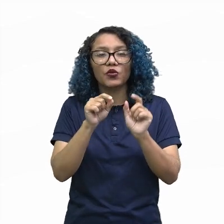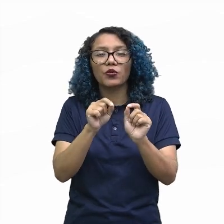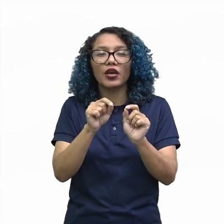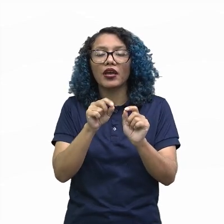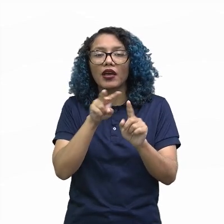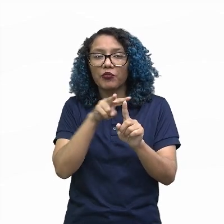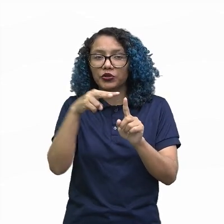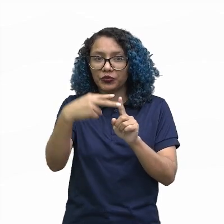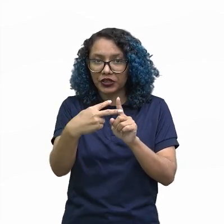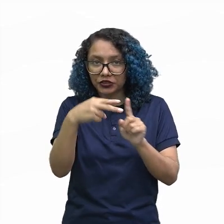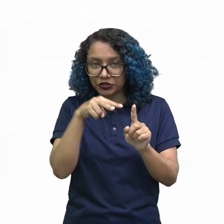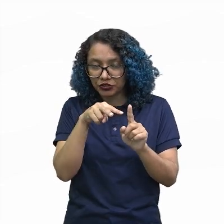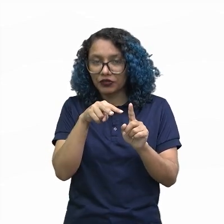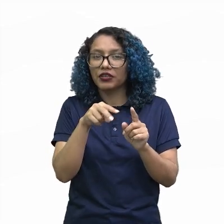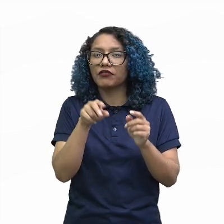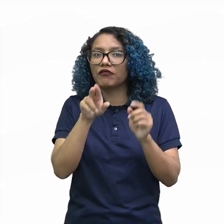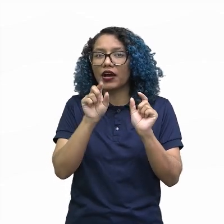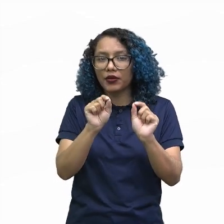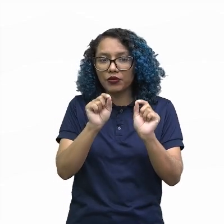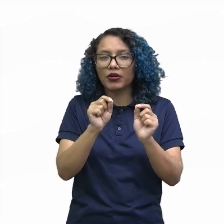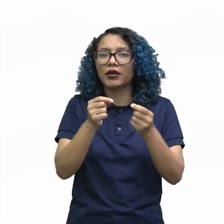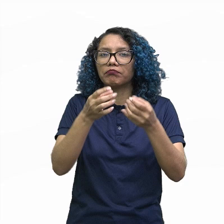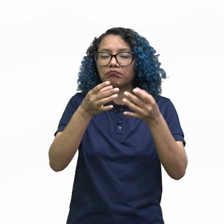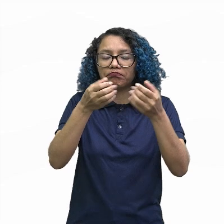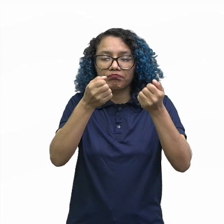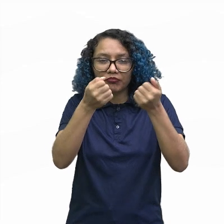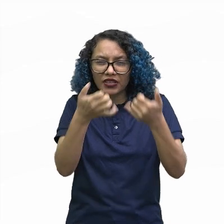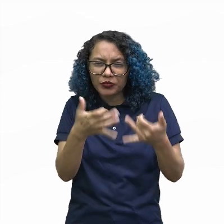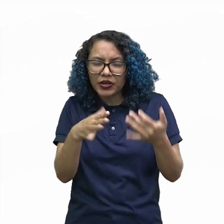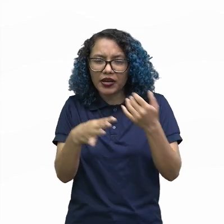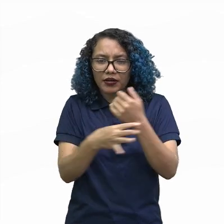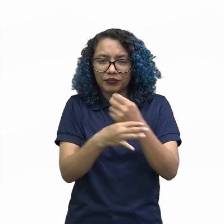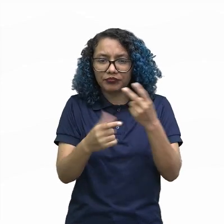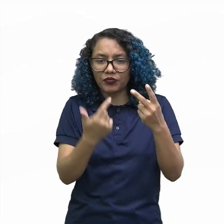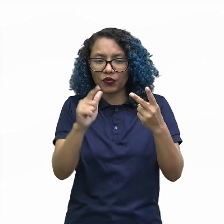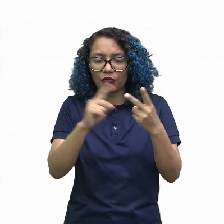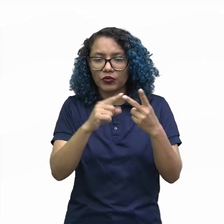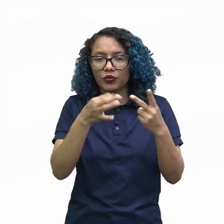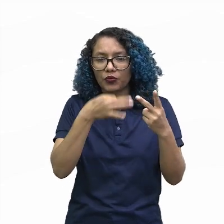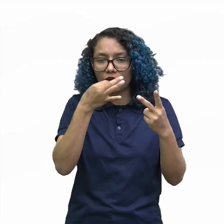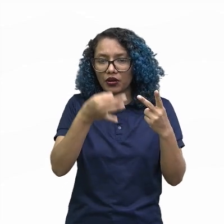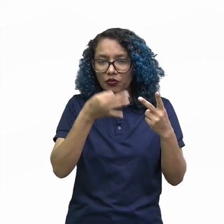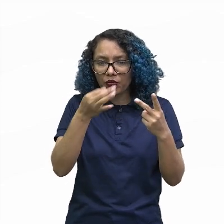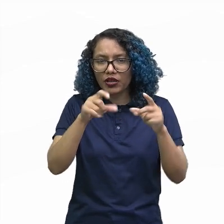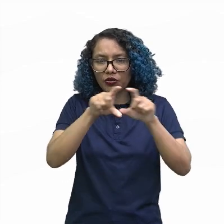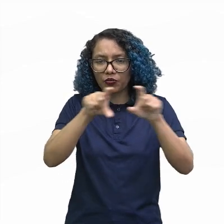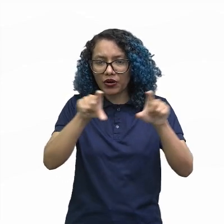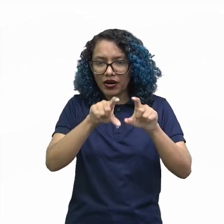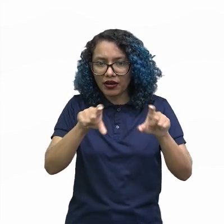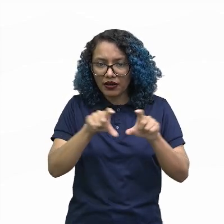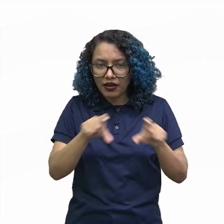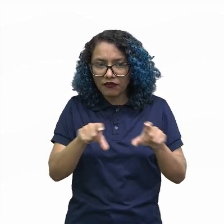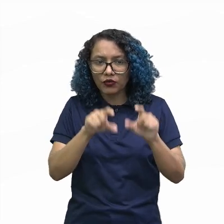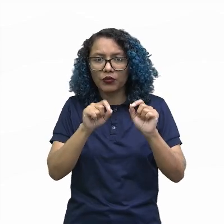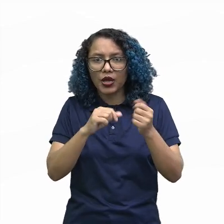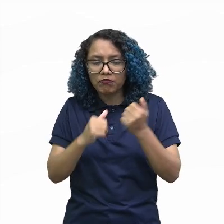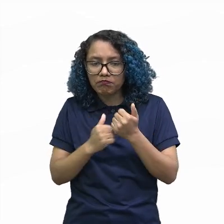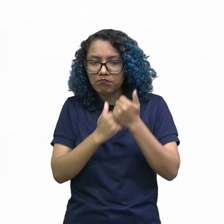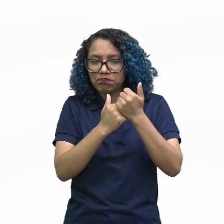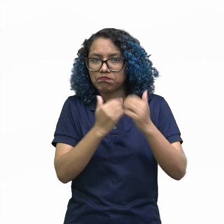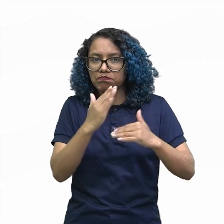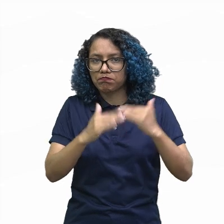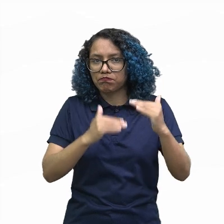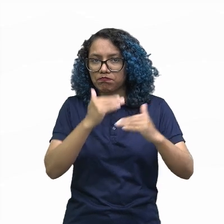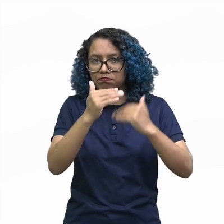vista que será defendido. Na sequência, os argumentos, que nós vamos ter, parágrafos com argumentos de